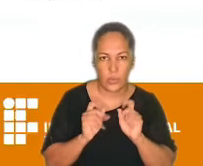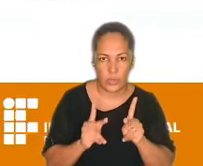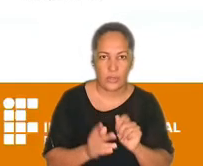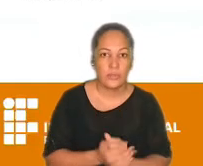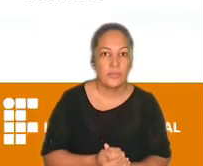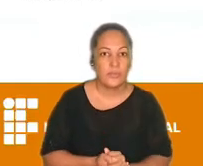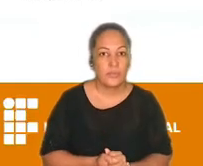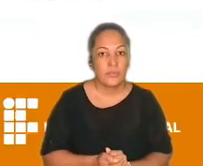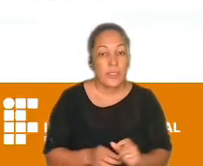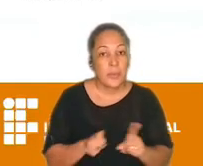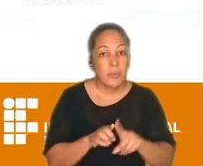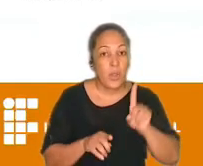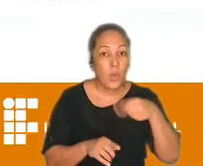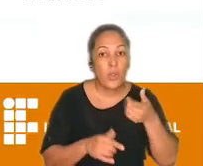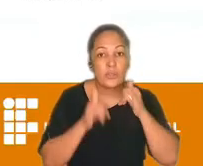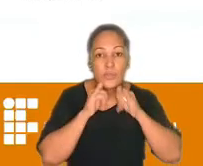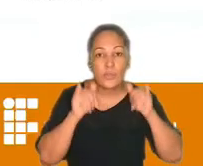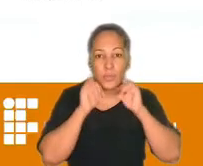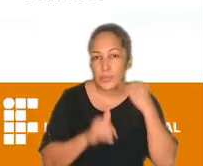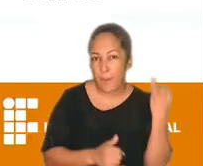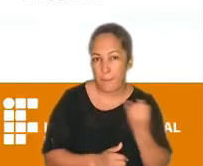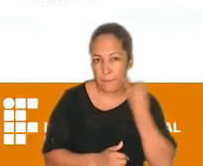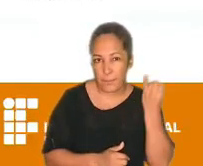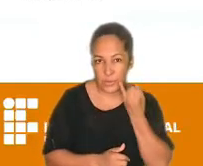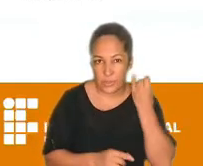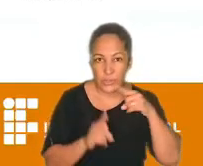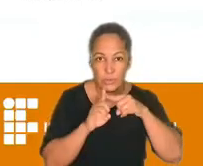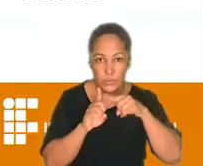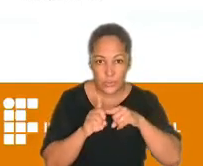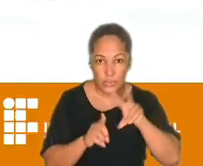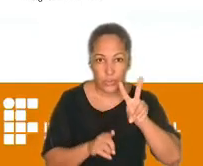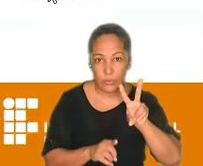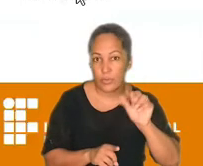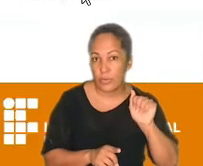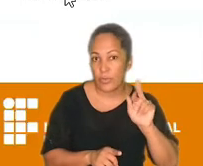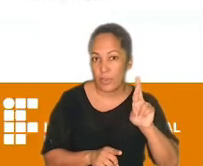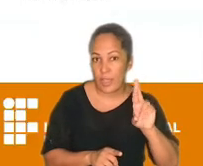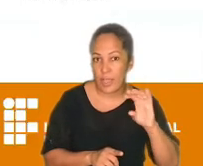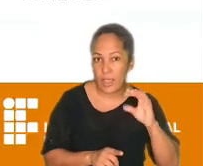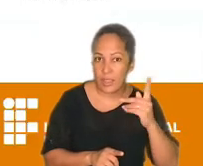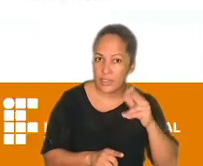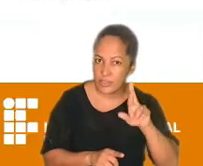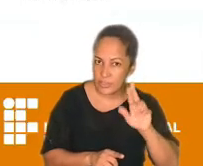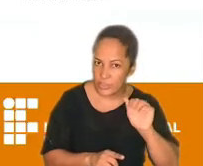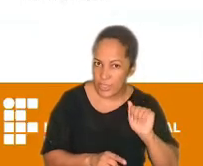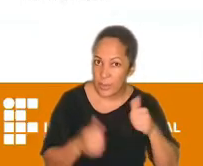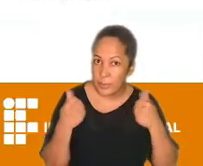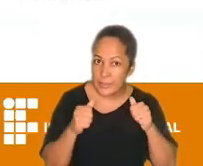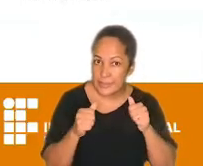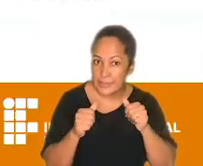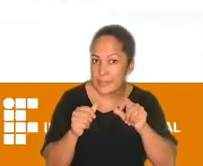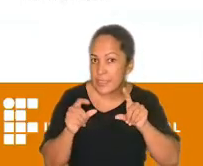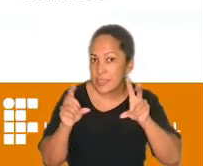Outra informação importante. O tipo varchar precisa de aspas simples entre o